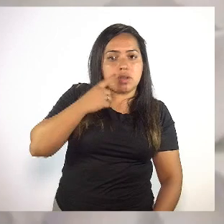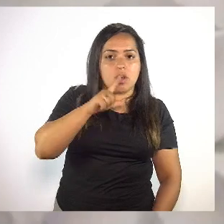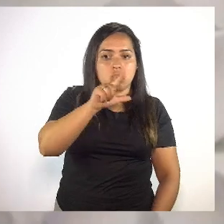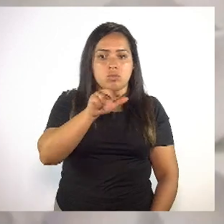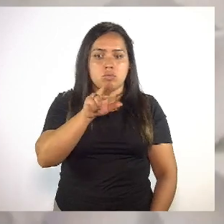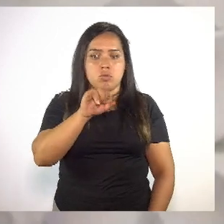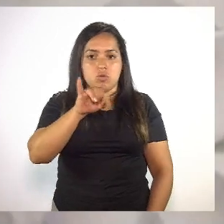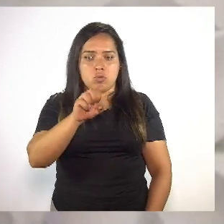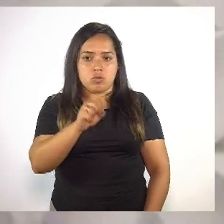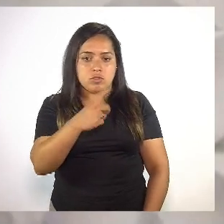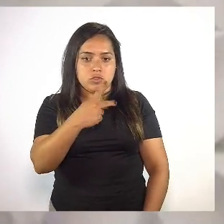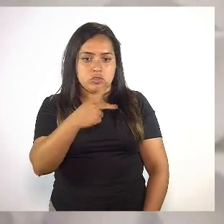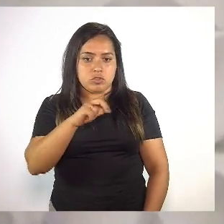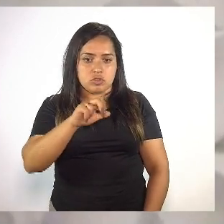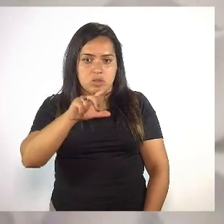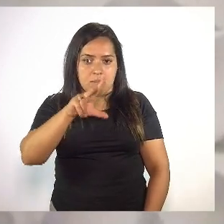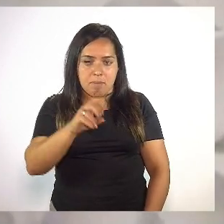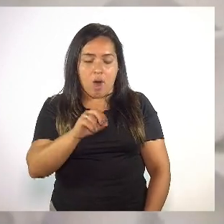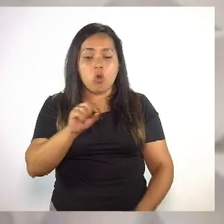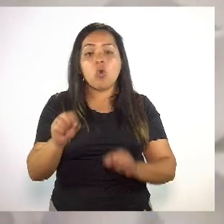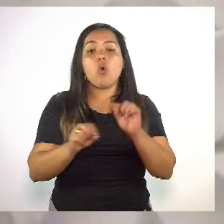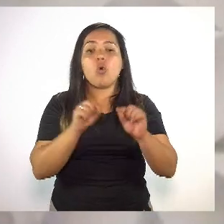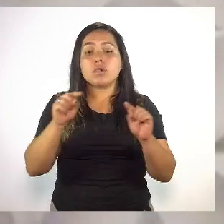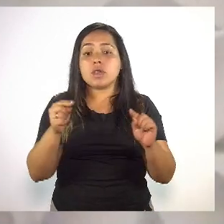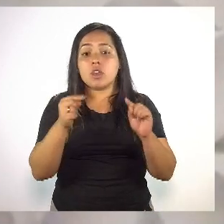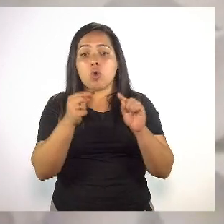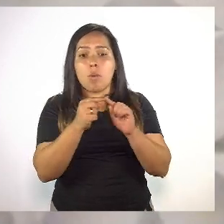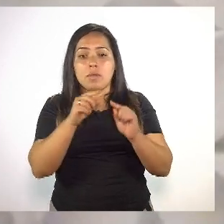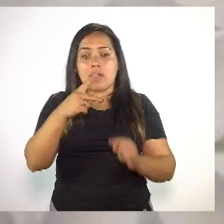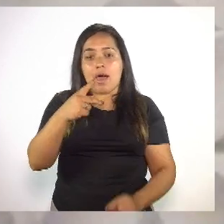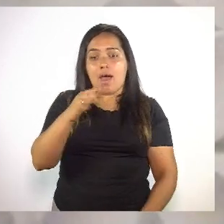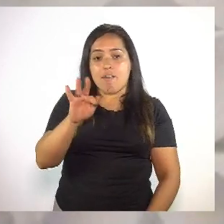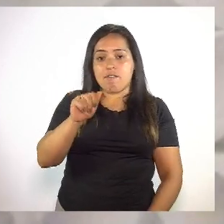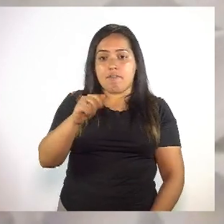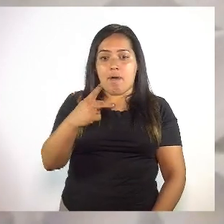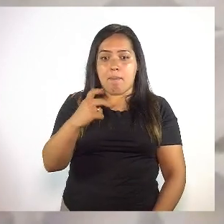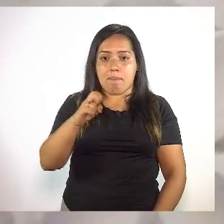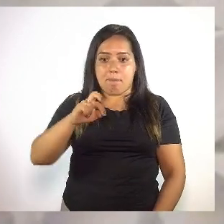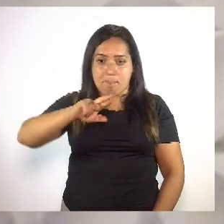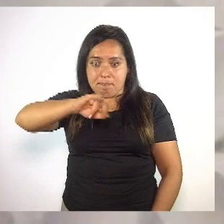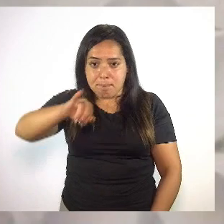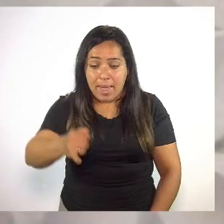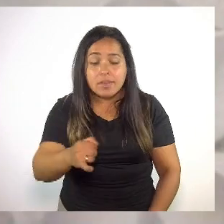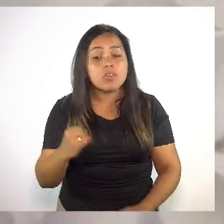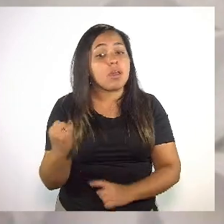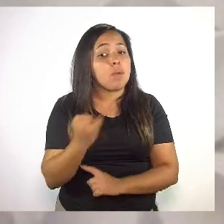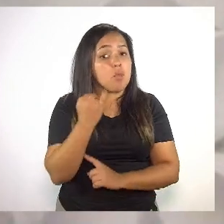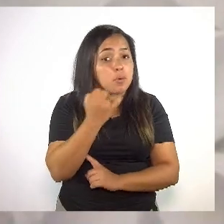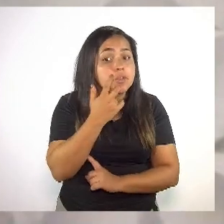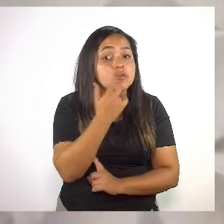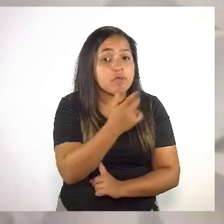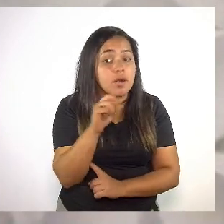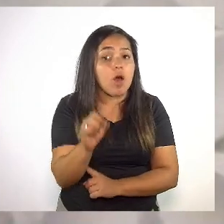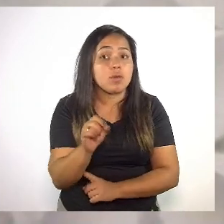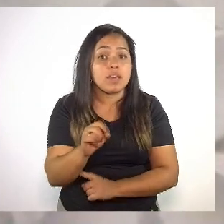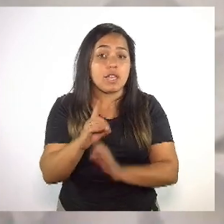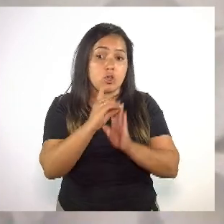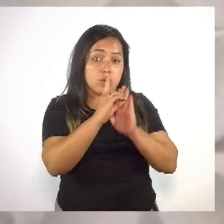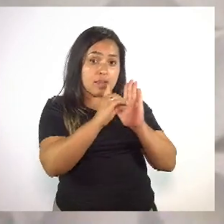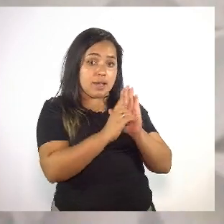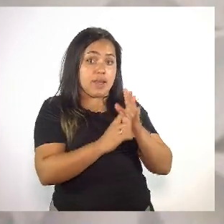análise aqui a respeito do que se refere à FAPERJ, e aí é importante destacar que o decreto